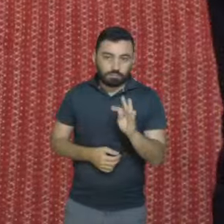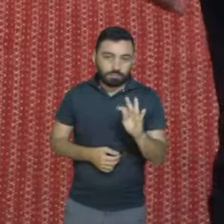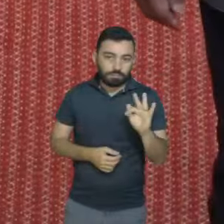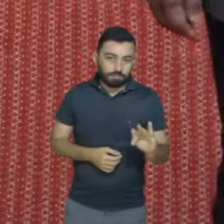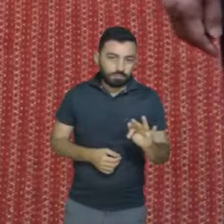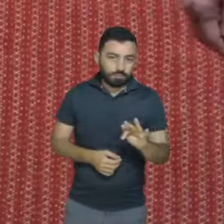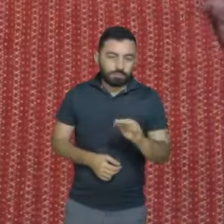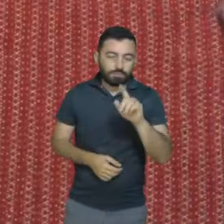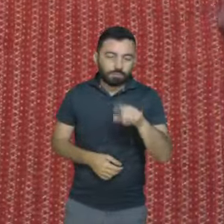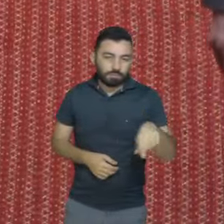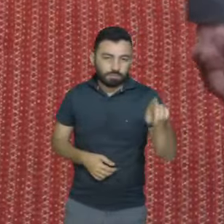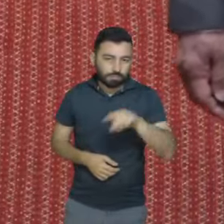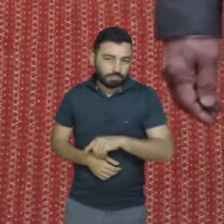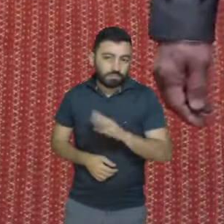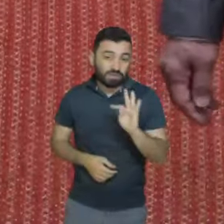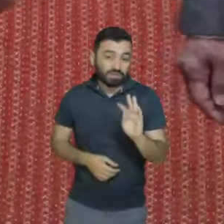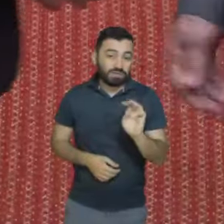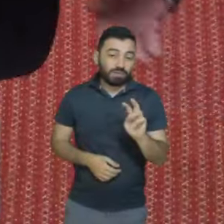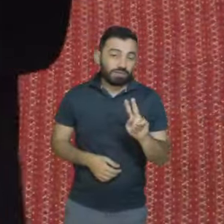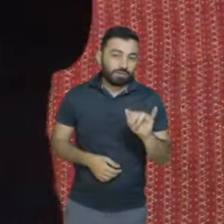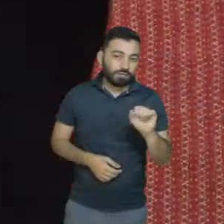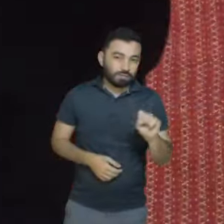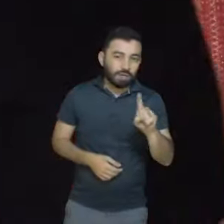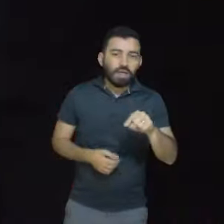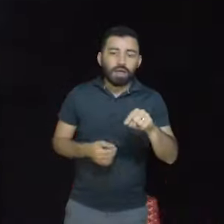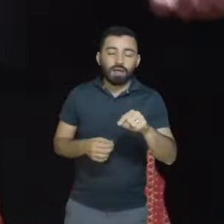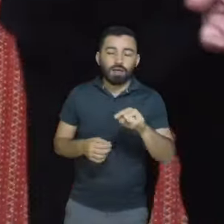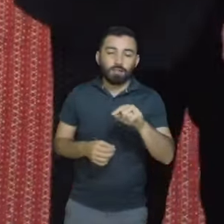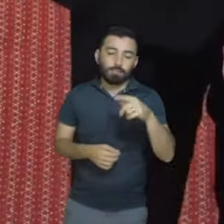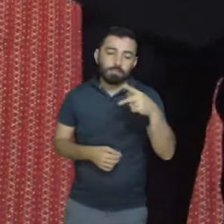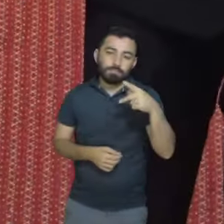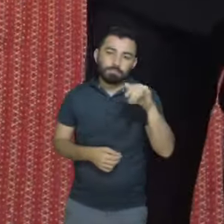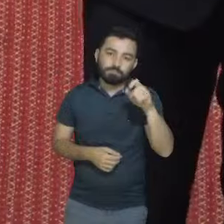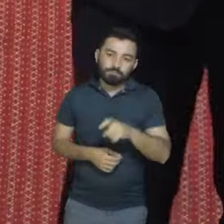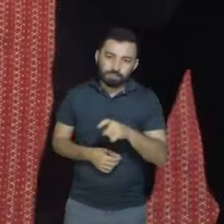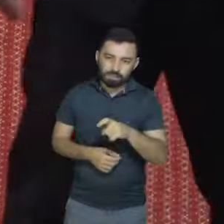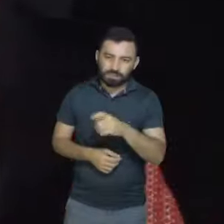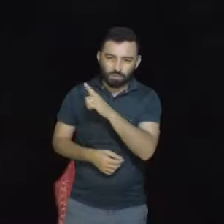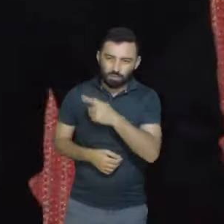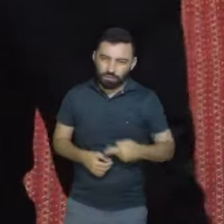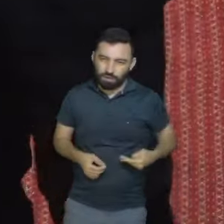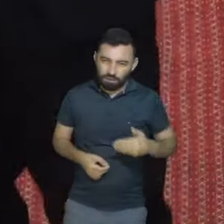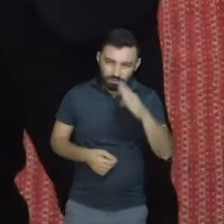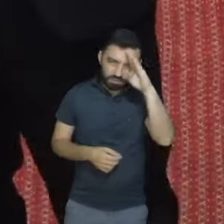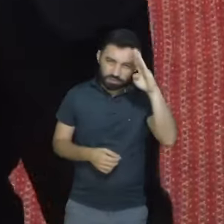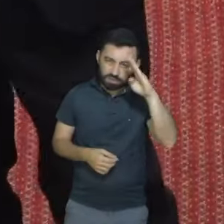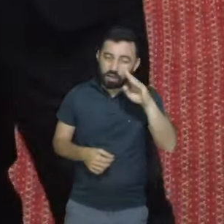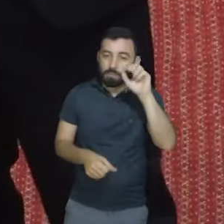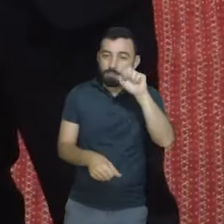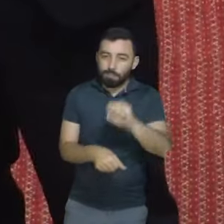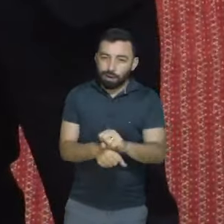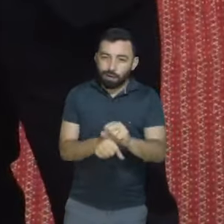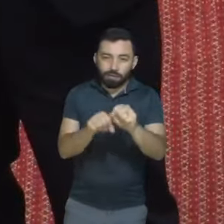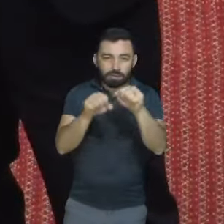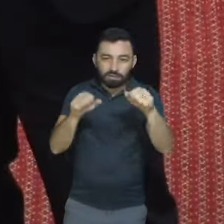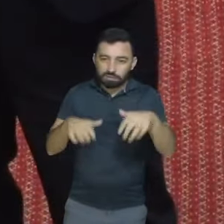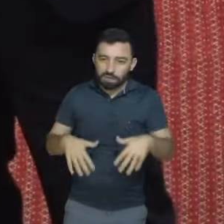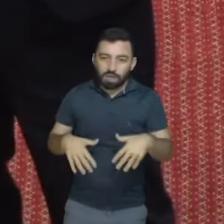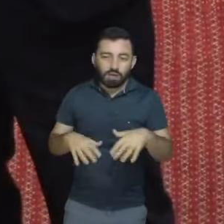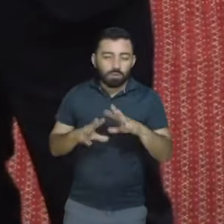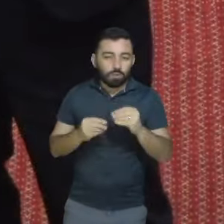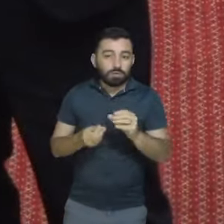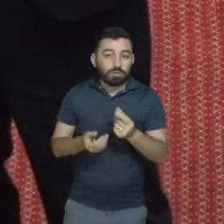os TEVs que estavam relacionados ao PIX do governo Moisés. E aí travou todo o sistema de entrega de